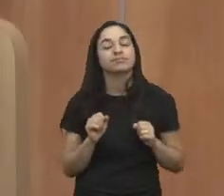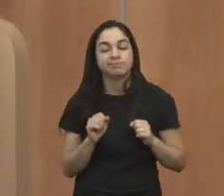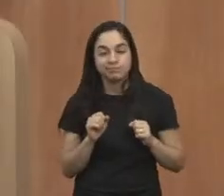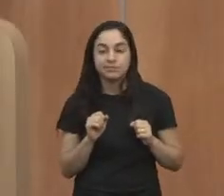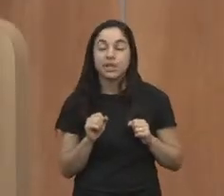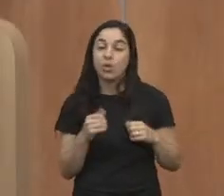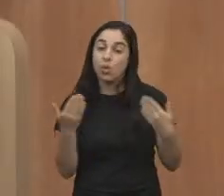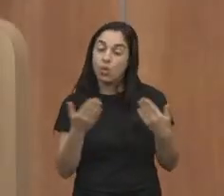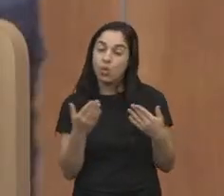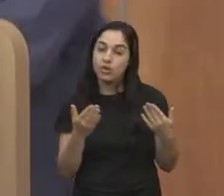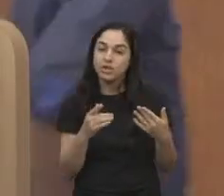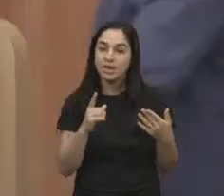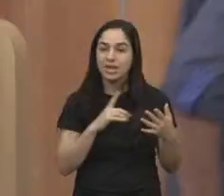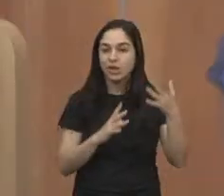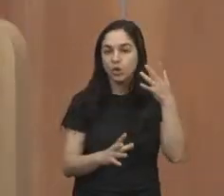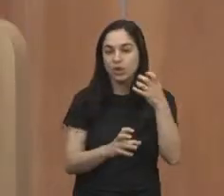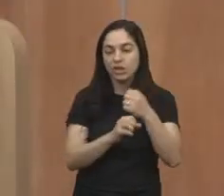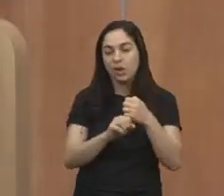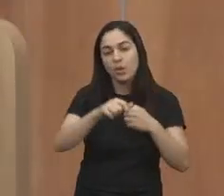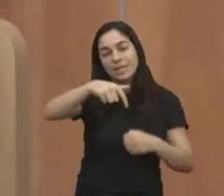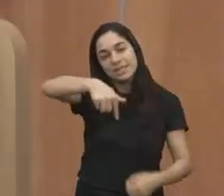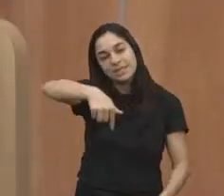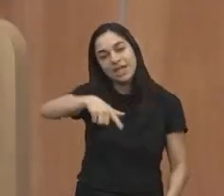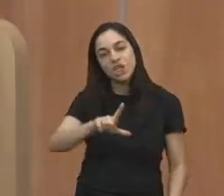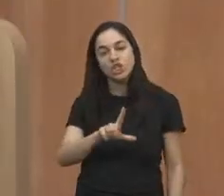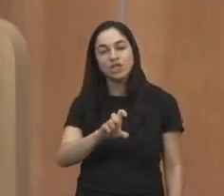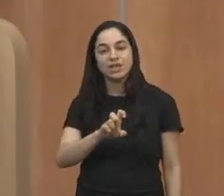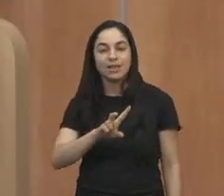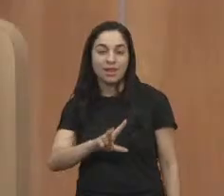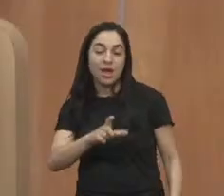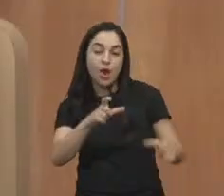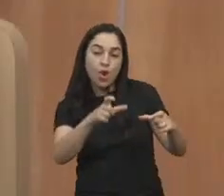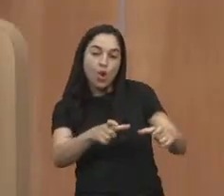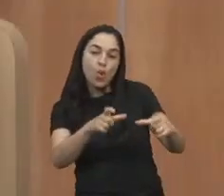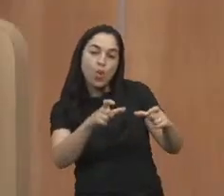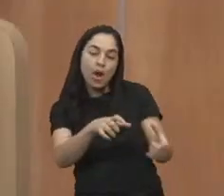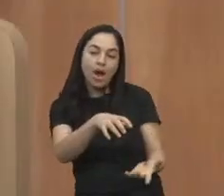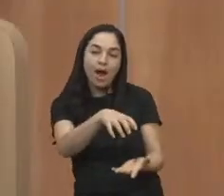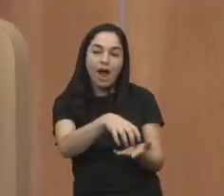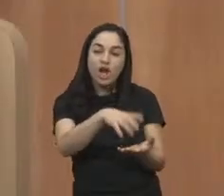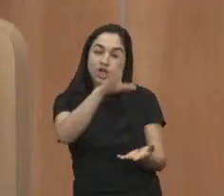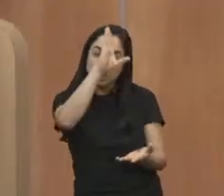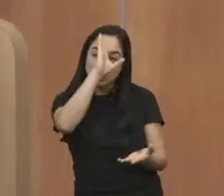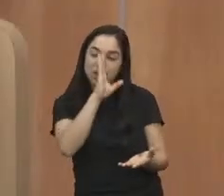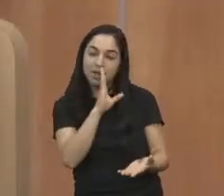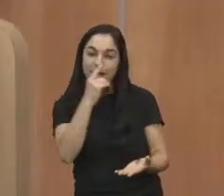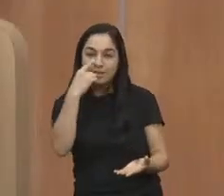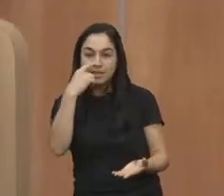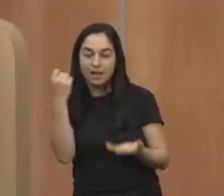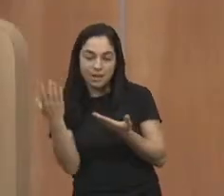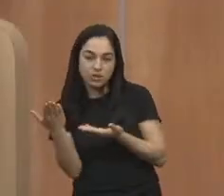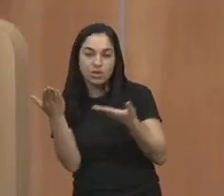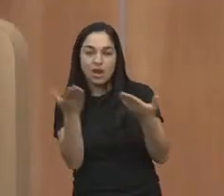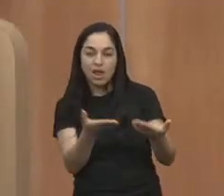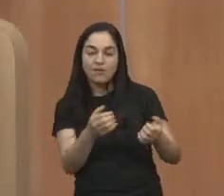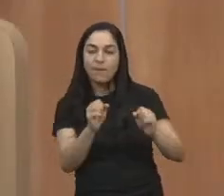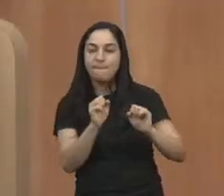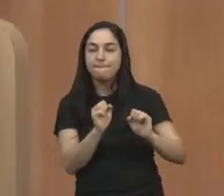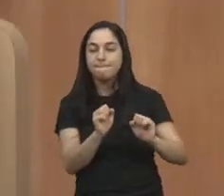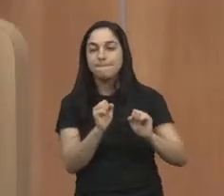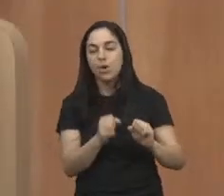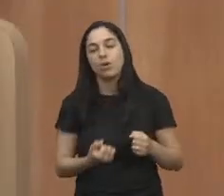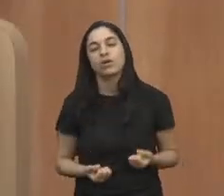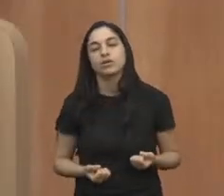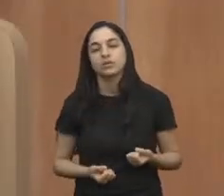e atualmente nós temos 7 leves na nossa cidade, que recebem de maneira gratuita os resíduos sólidos